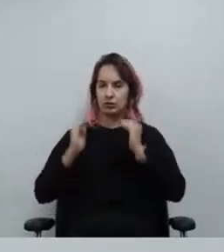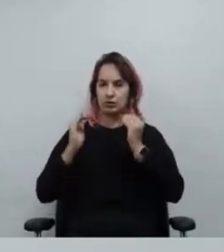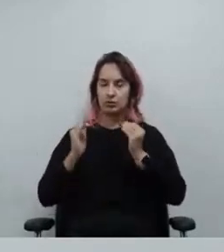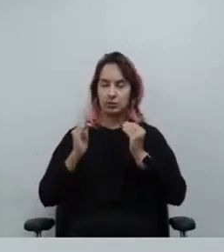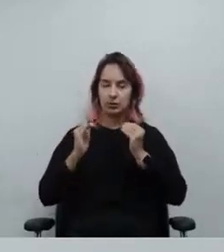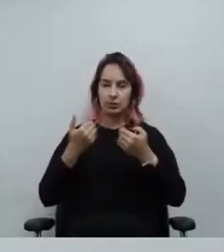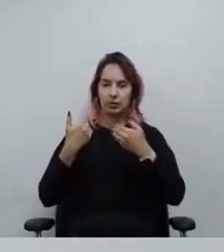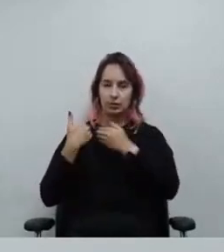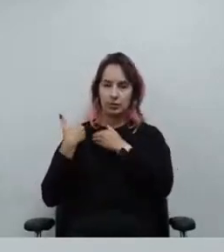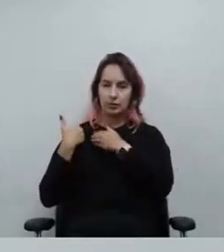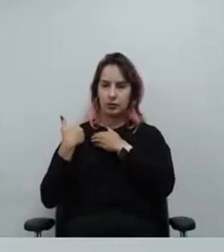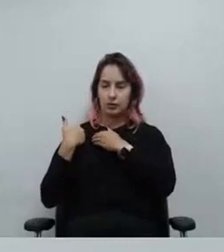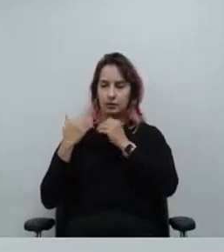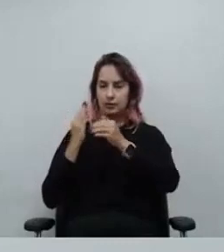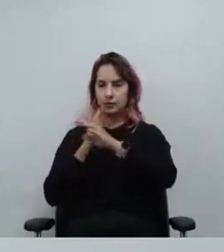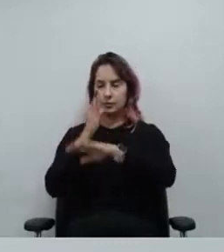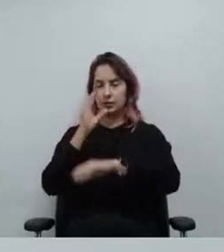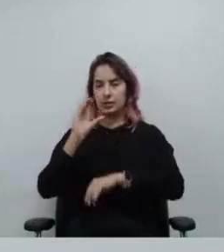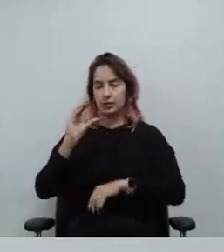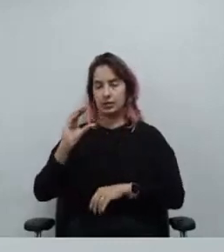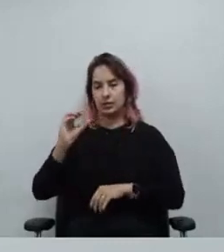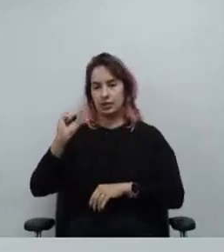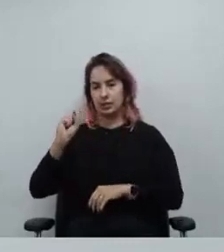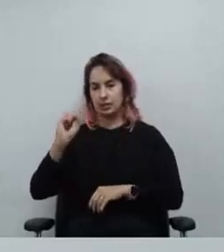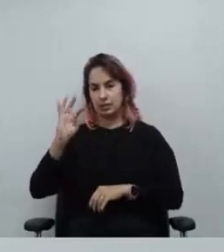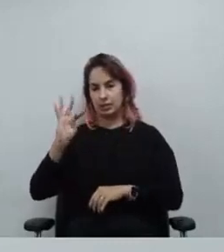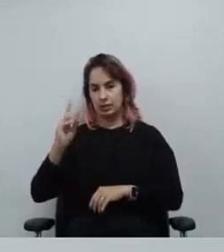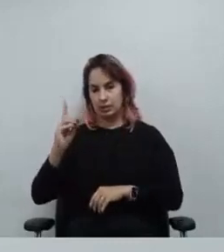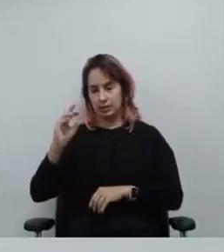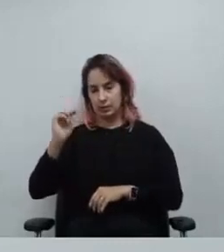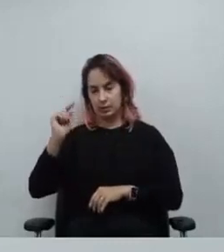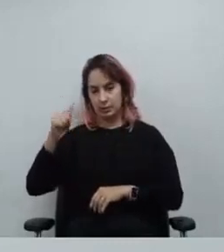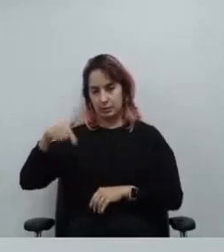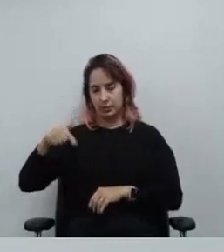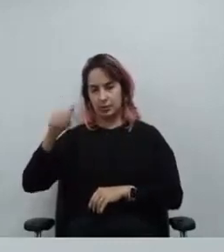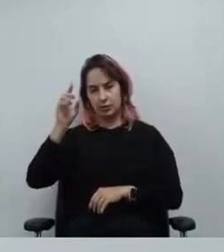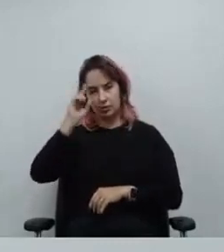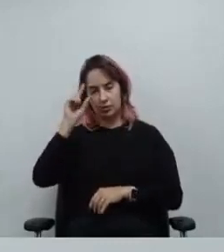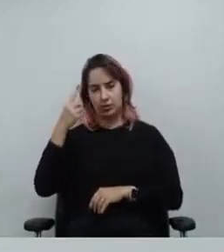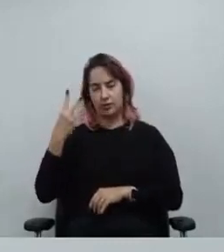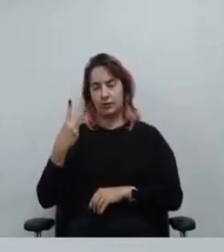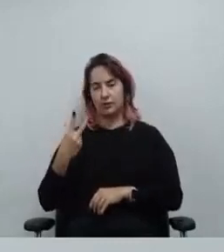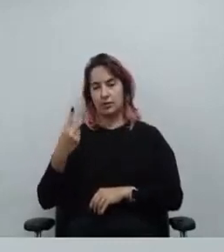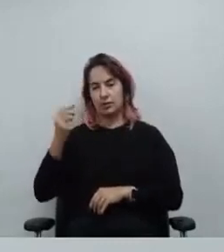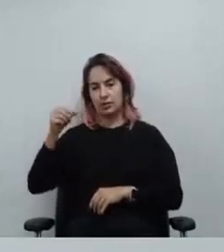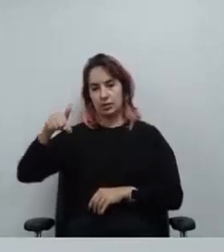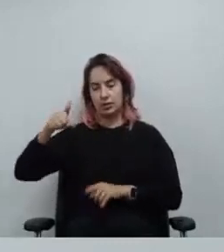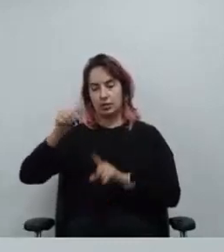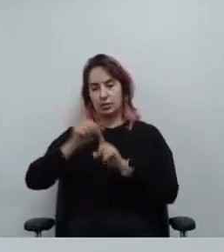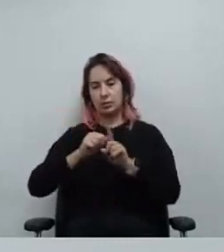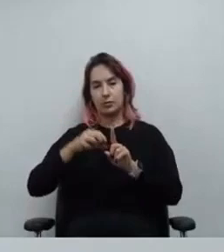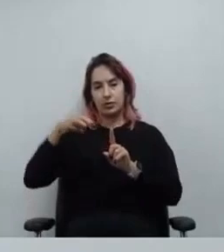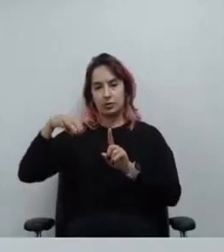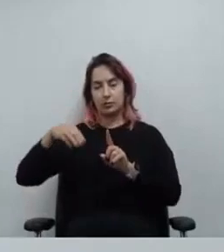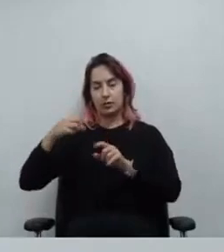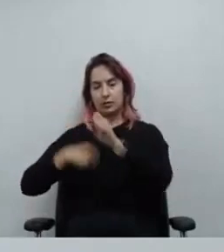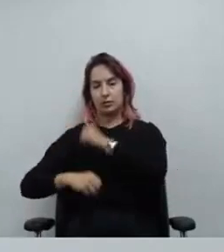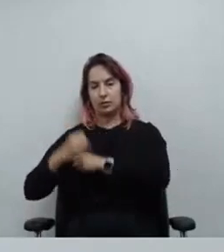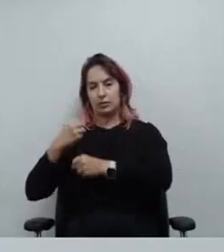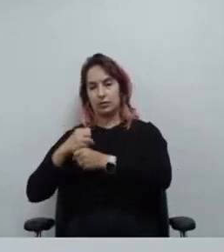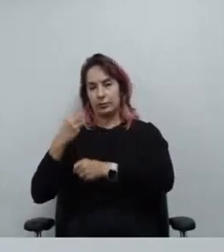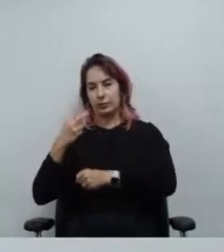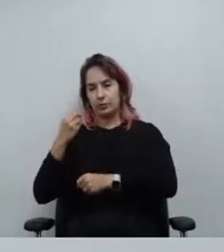pela aprovação da deliberação CSDP número 400, de 27 de maio de 2022, dos núcleos especializados